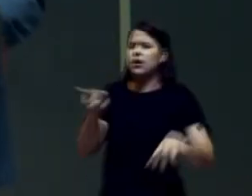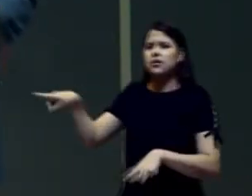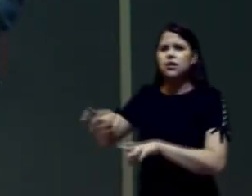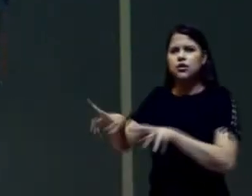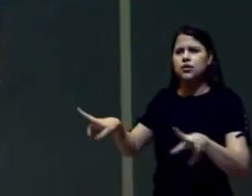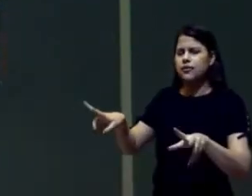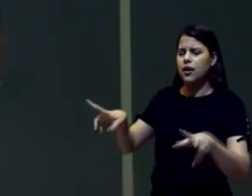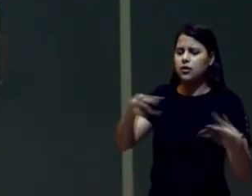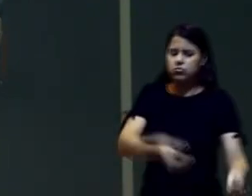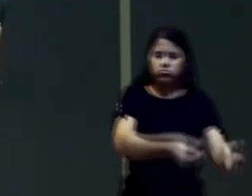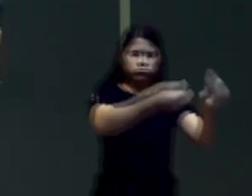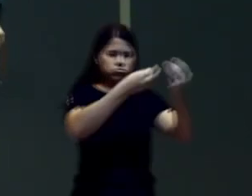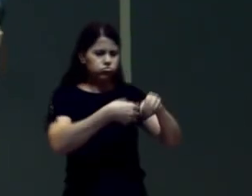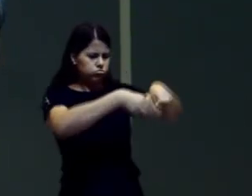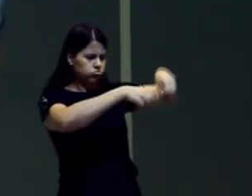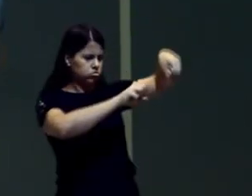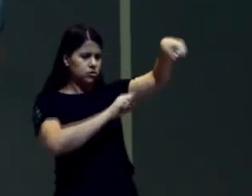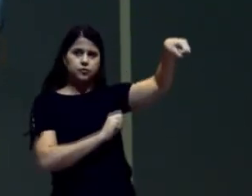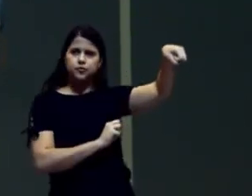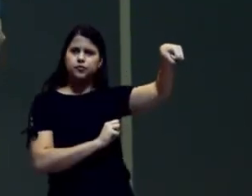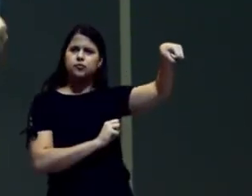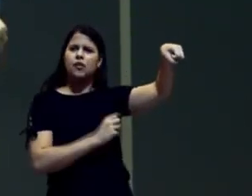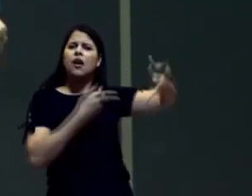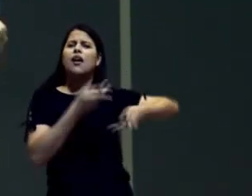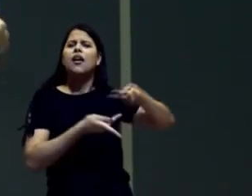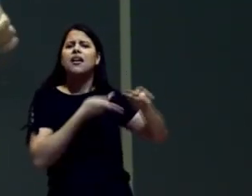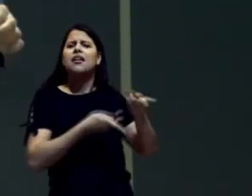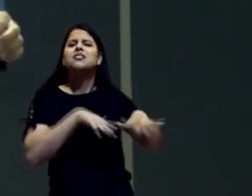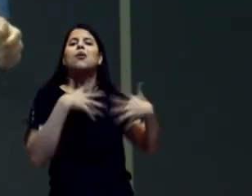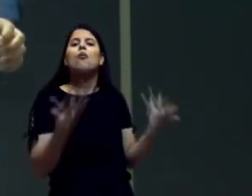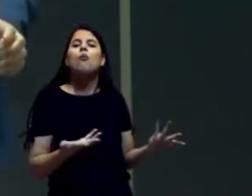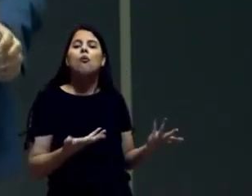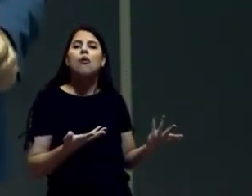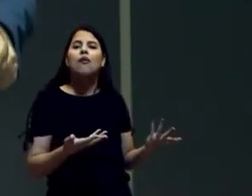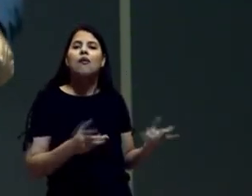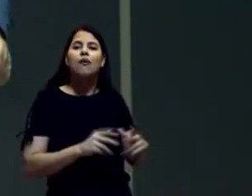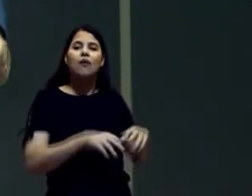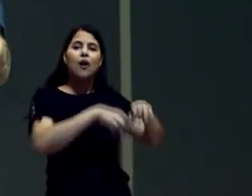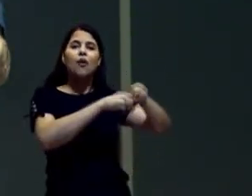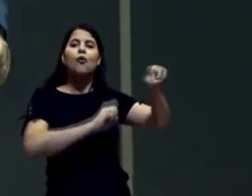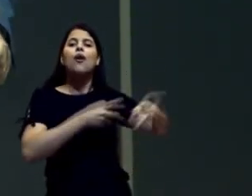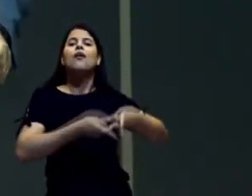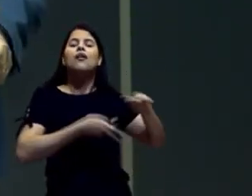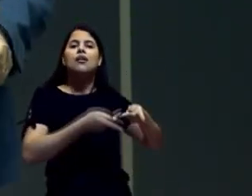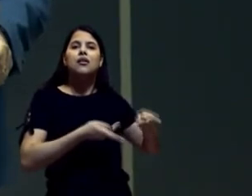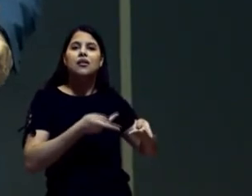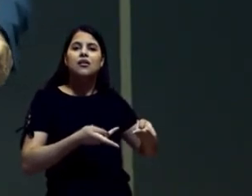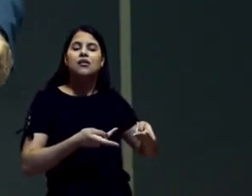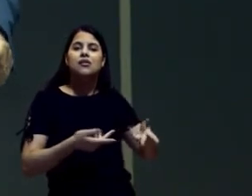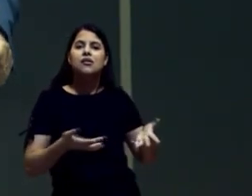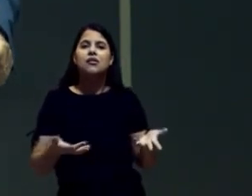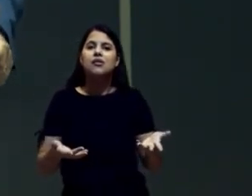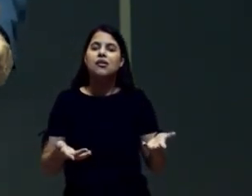Paulo, lá está escrita a herança que Paulo tem para ele. E sabe qual é a herança? A herança é essa: